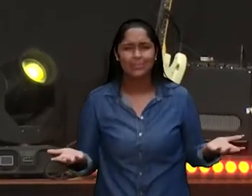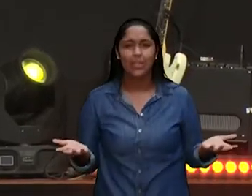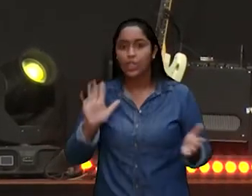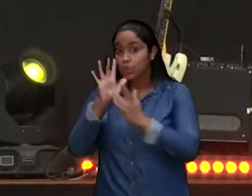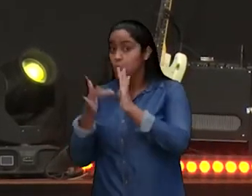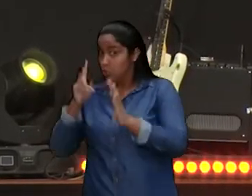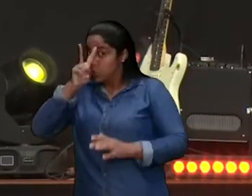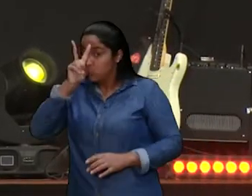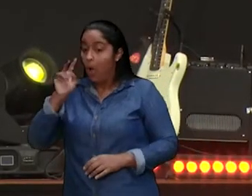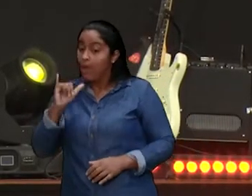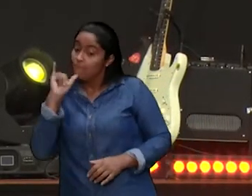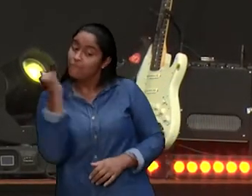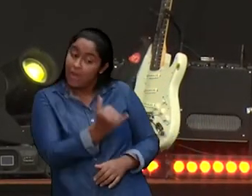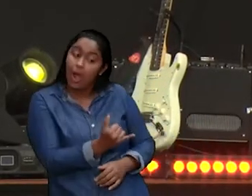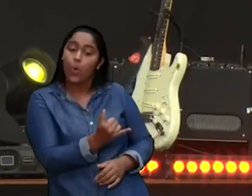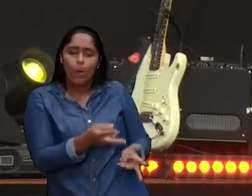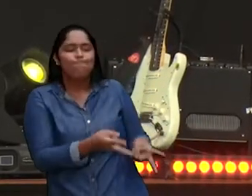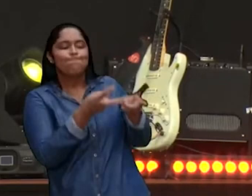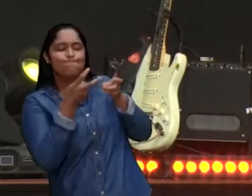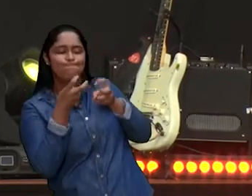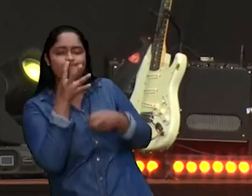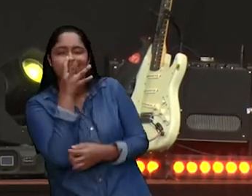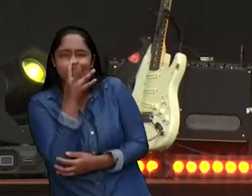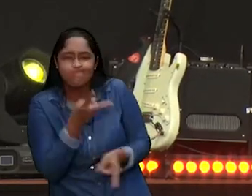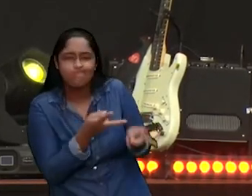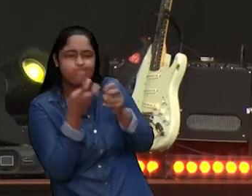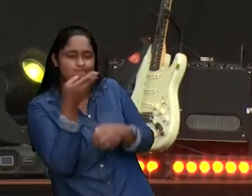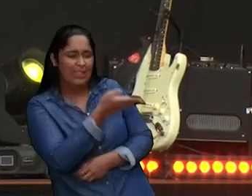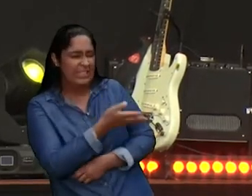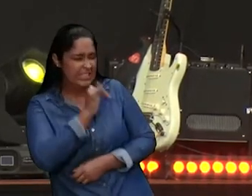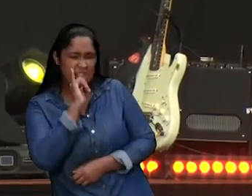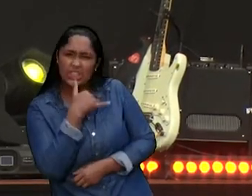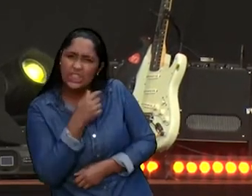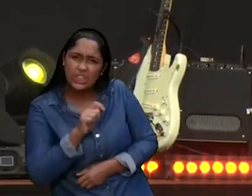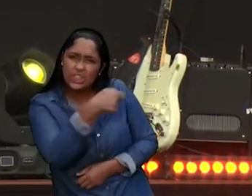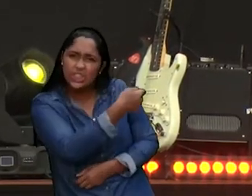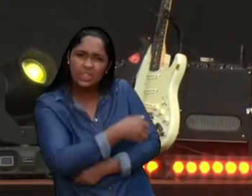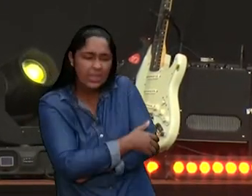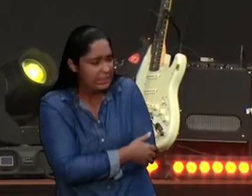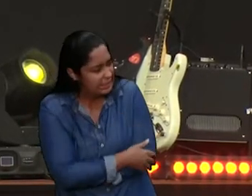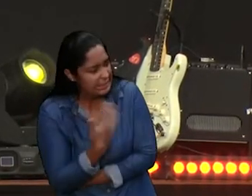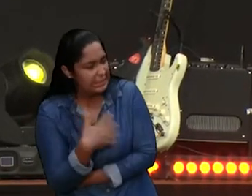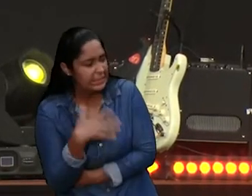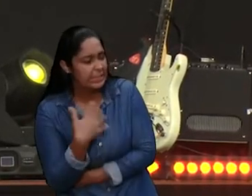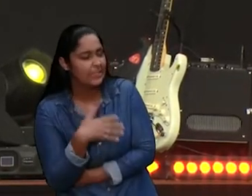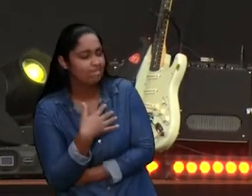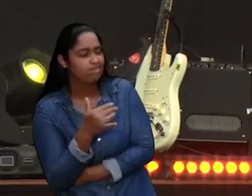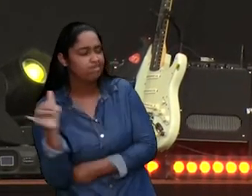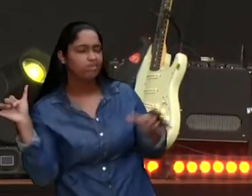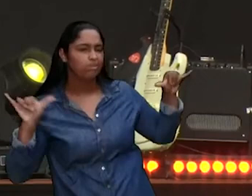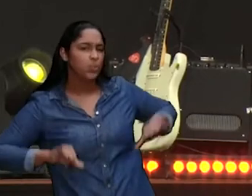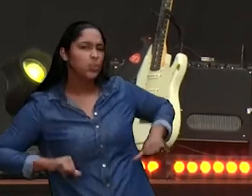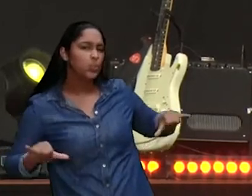tem uma mulher encurvada dia agora tá triste tô na lá é uma mulher tá batina Ela